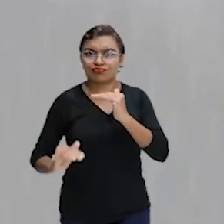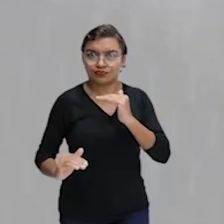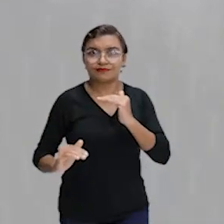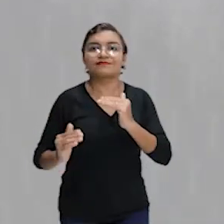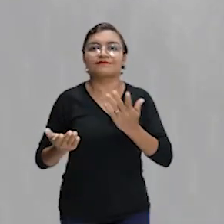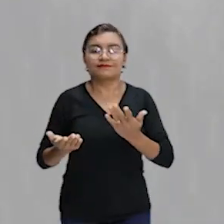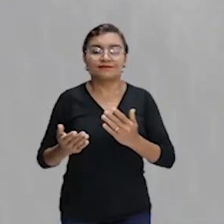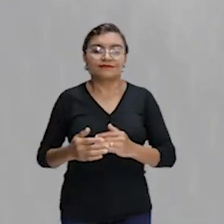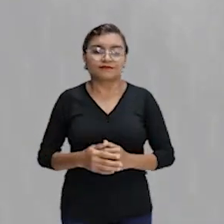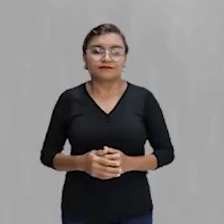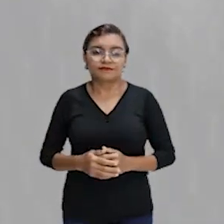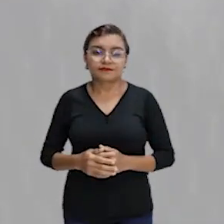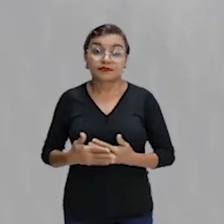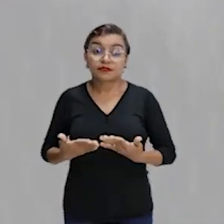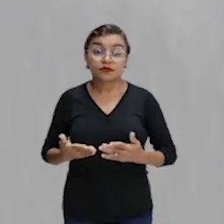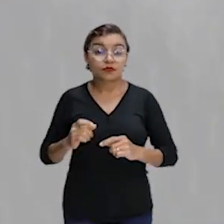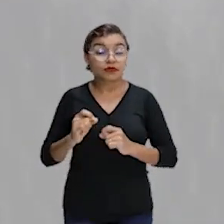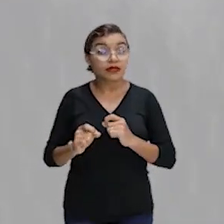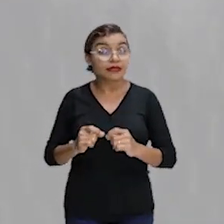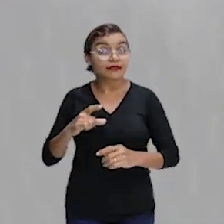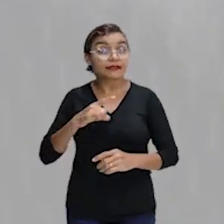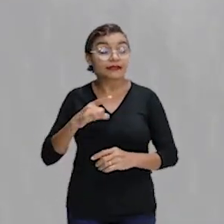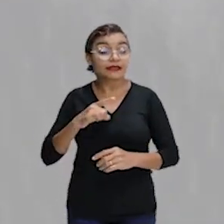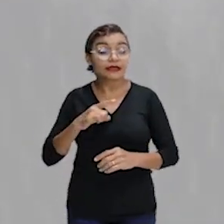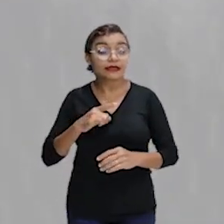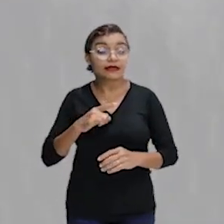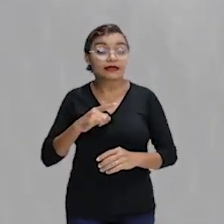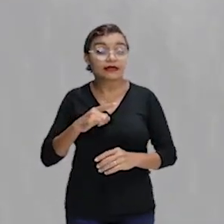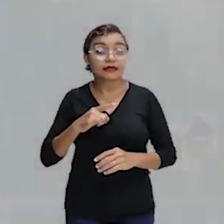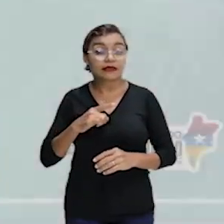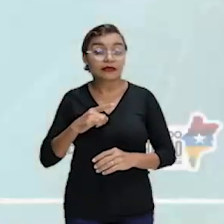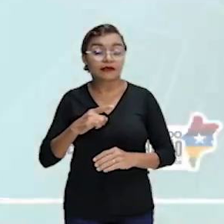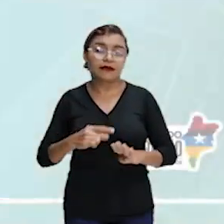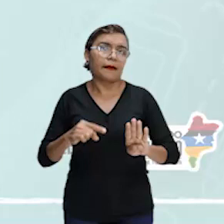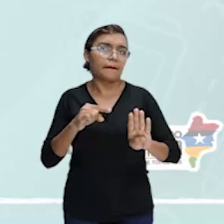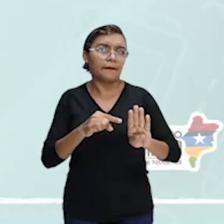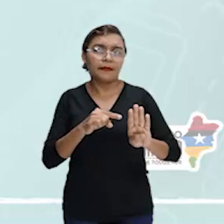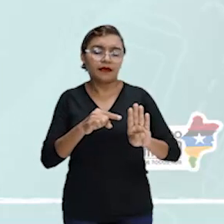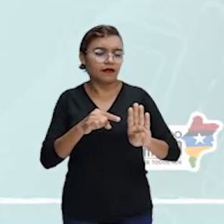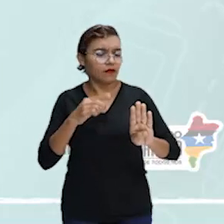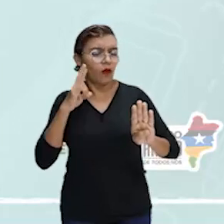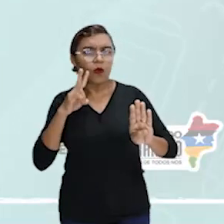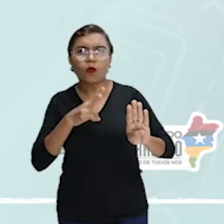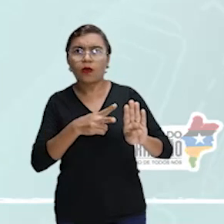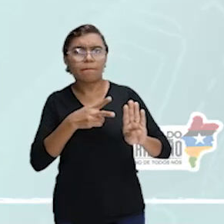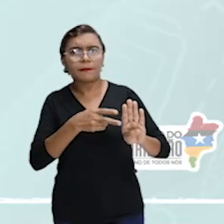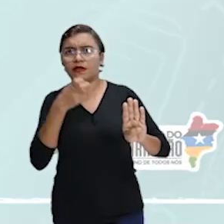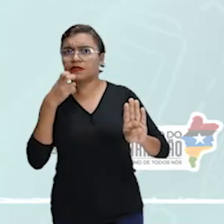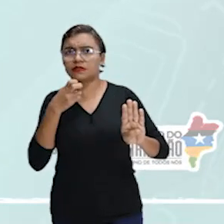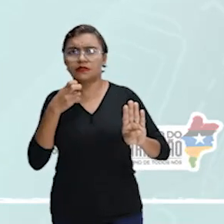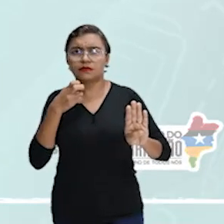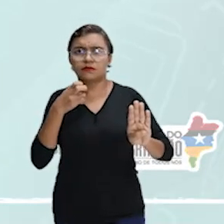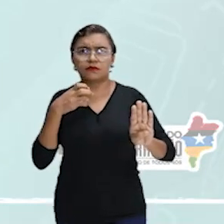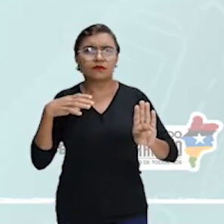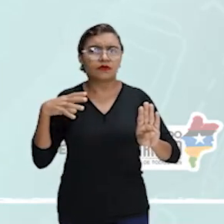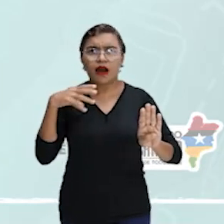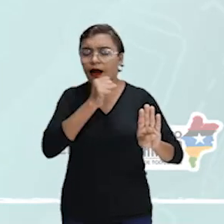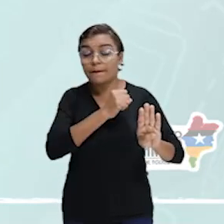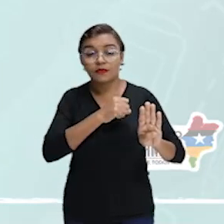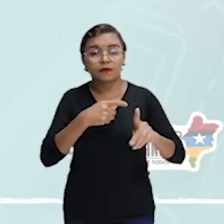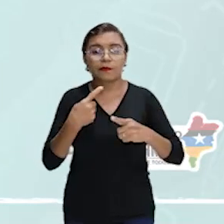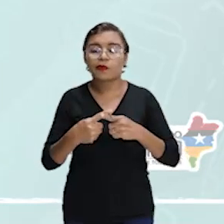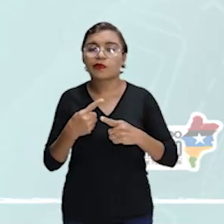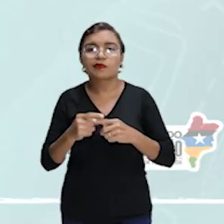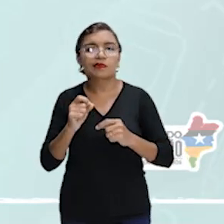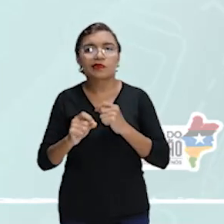tempo. Então, eu já teria a letra B de cara, já era o gabarito perfeito. Obviamente que a gente tem